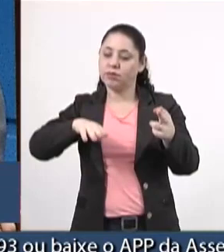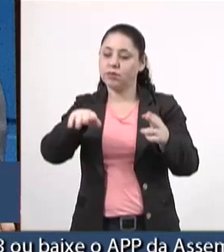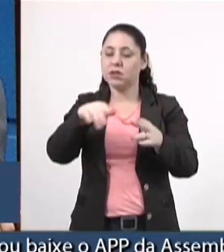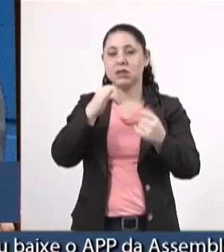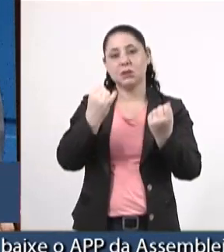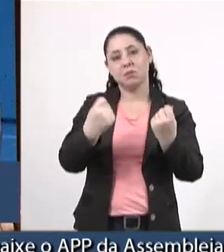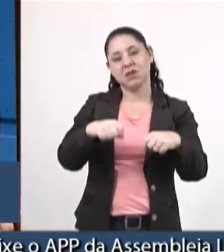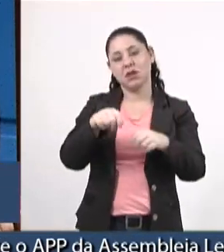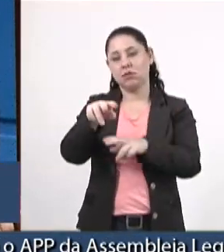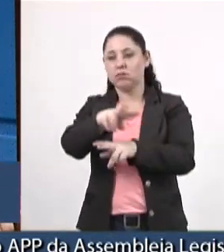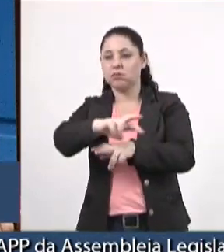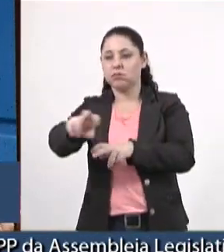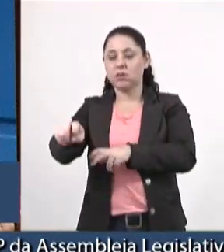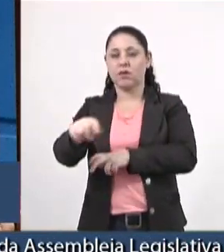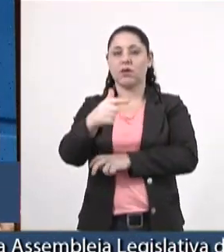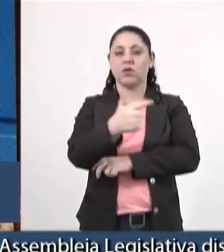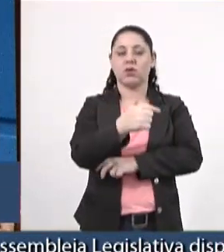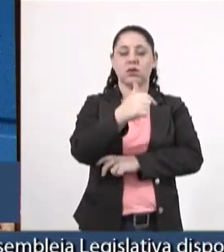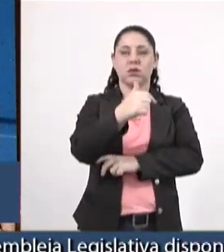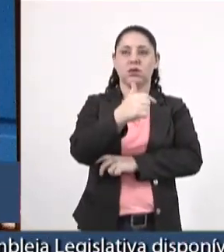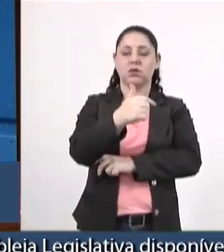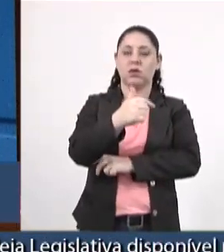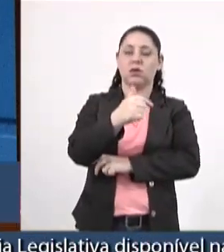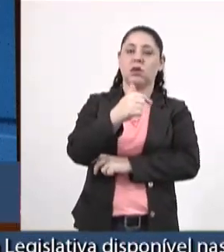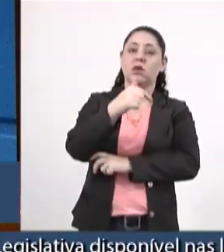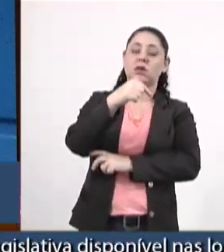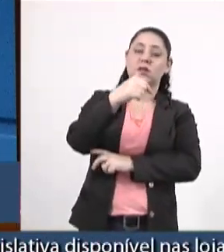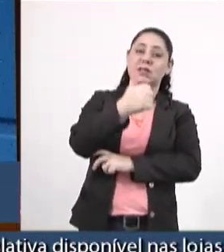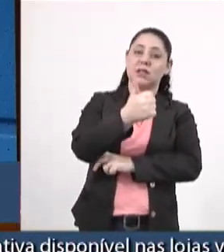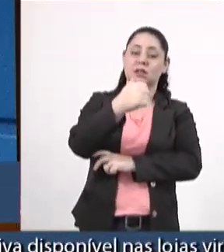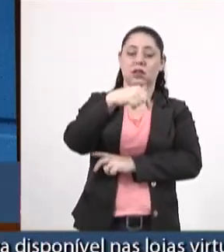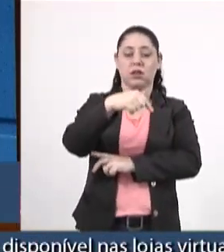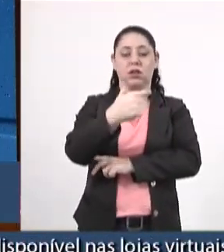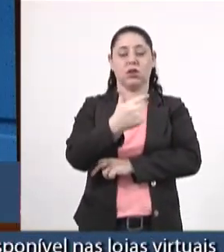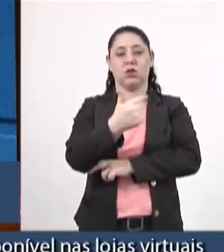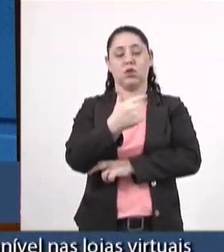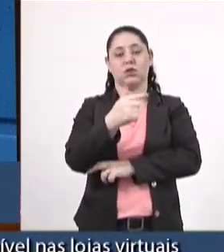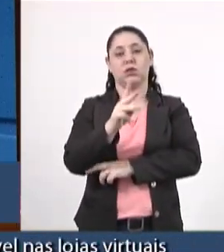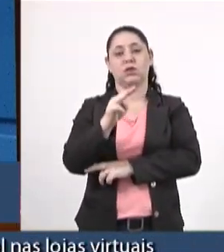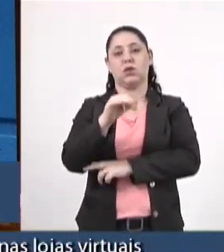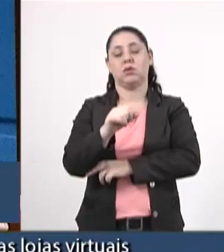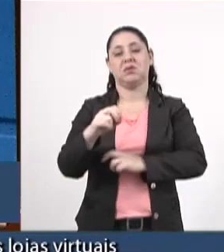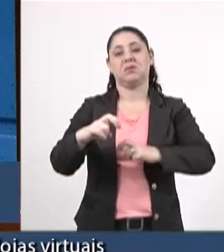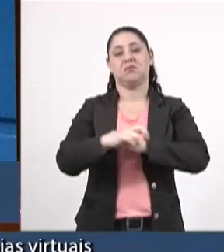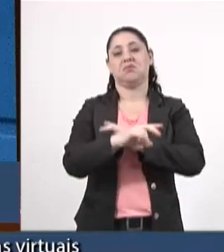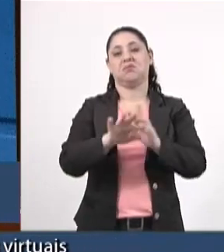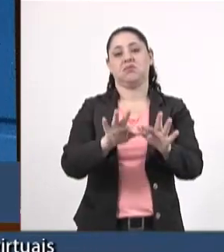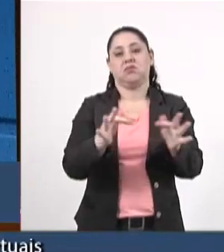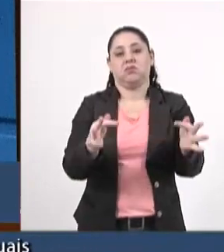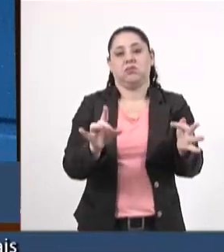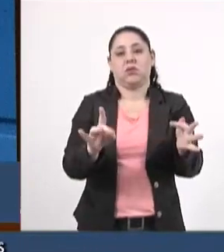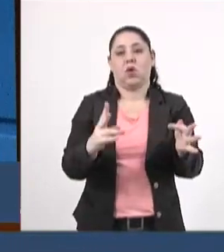172 quilômetros de rodovia em pista simples. E a rodovia